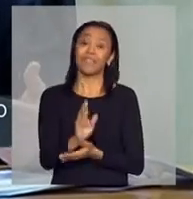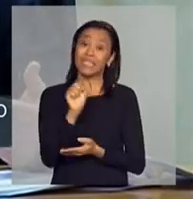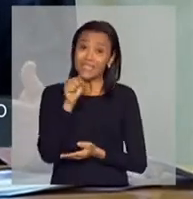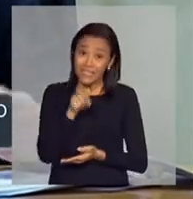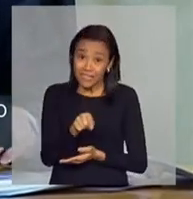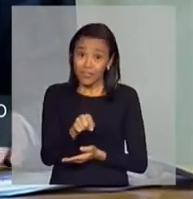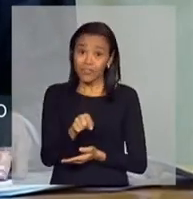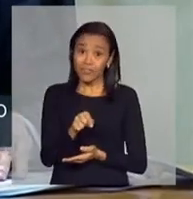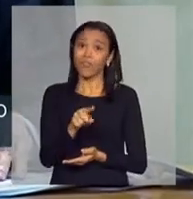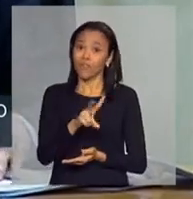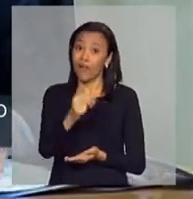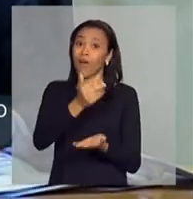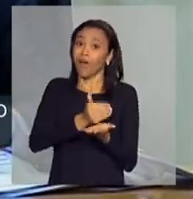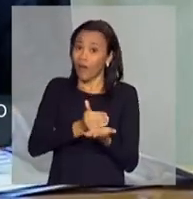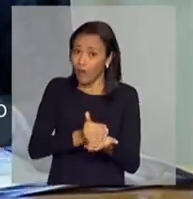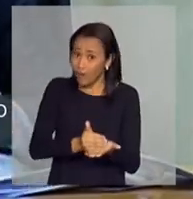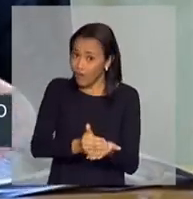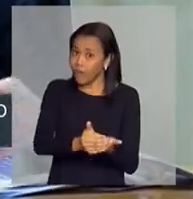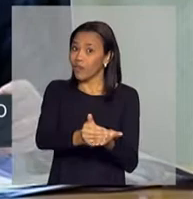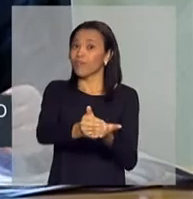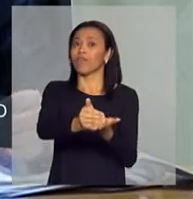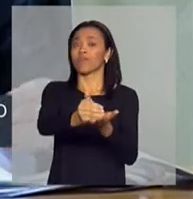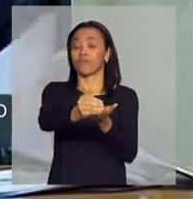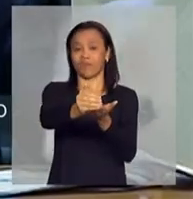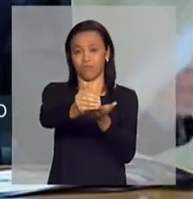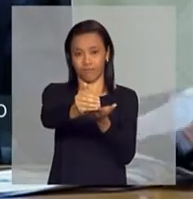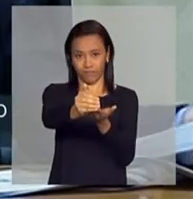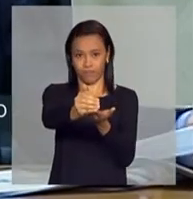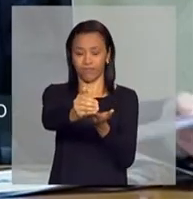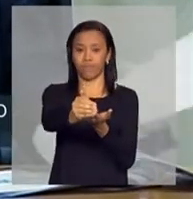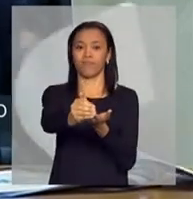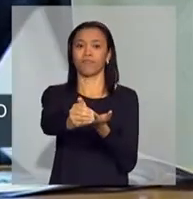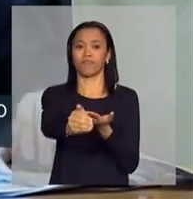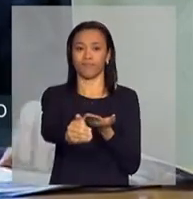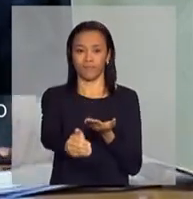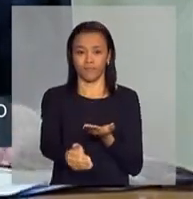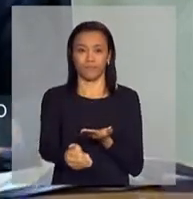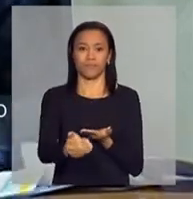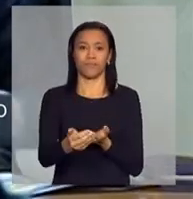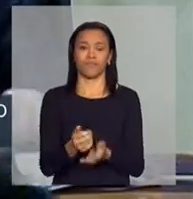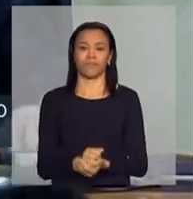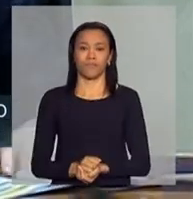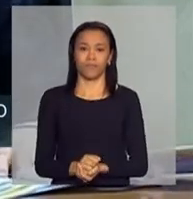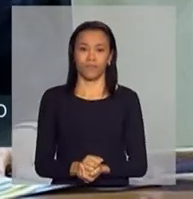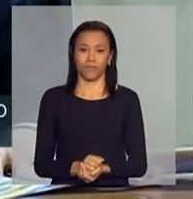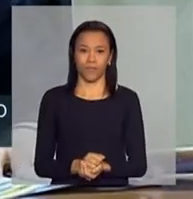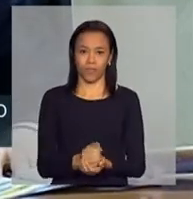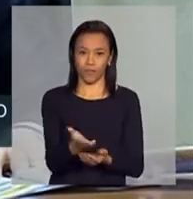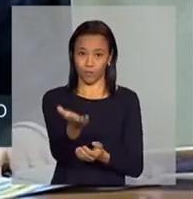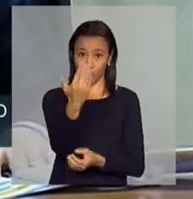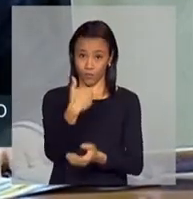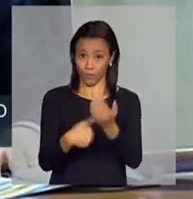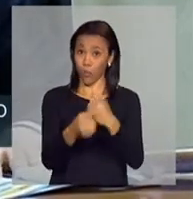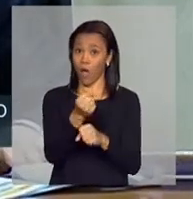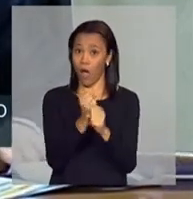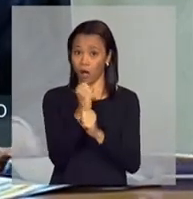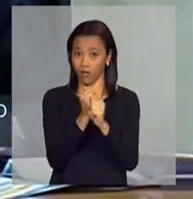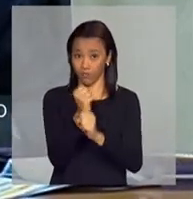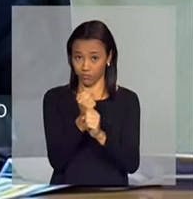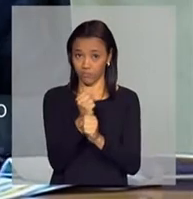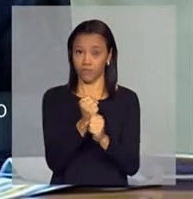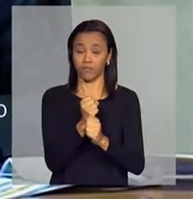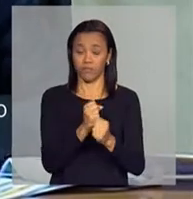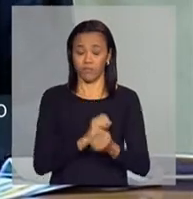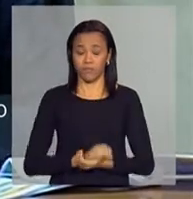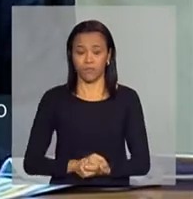ainda em Ação estará entrando em Ação É nos próximos próximos anos